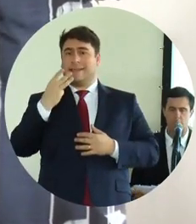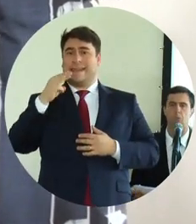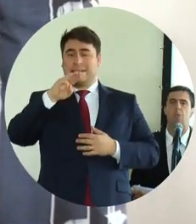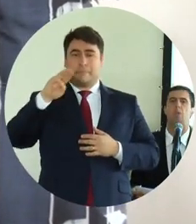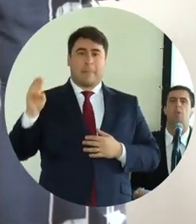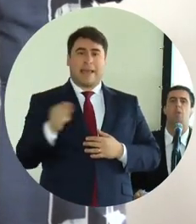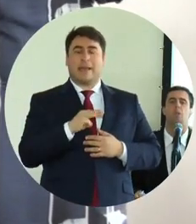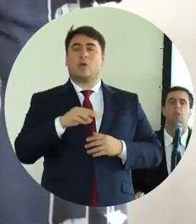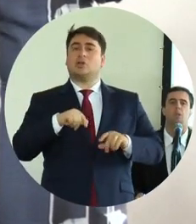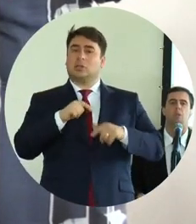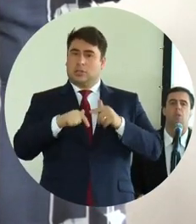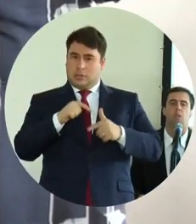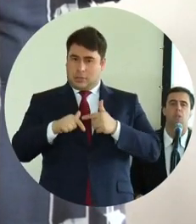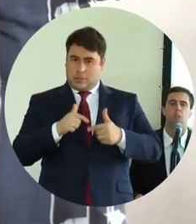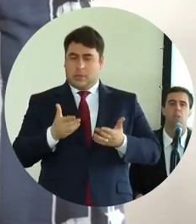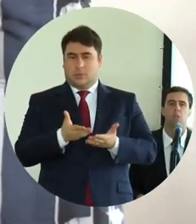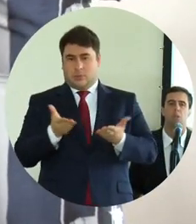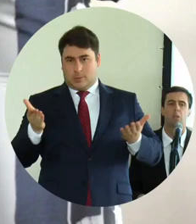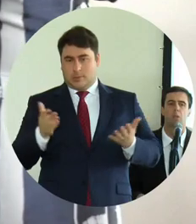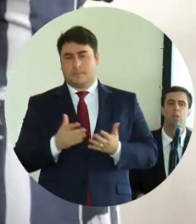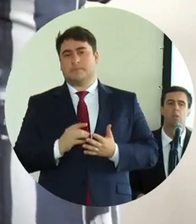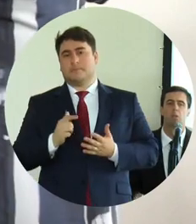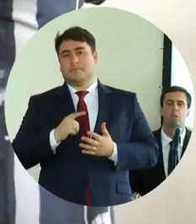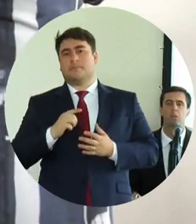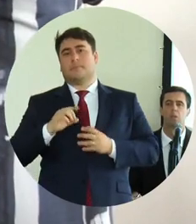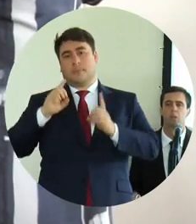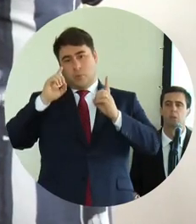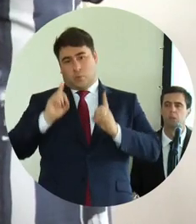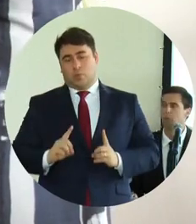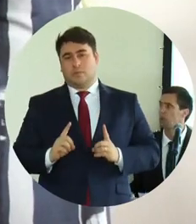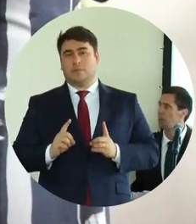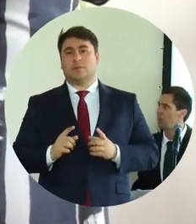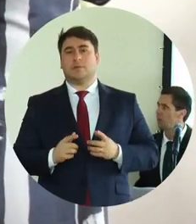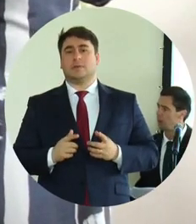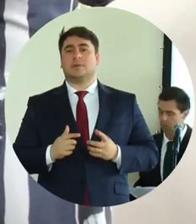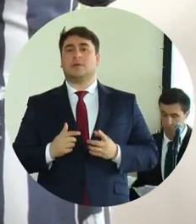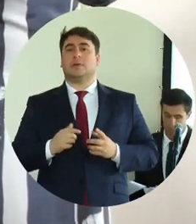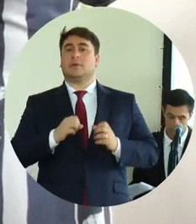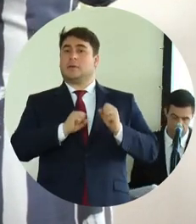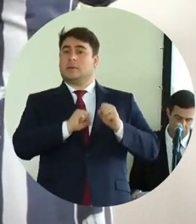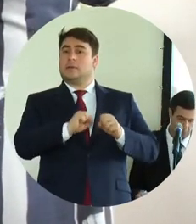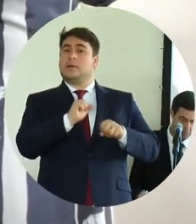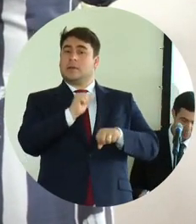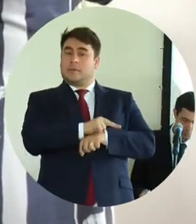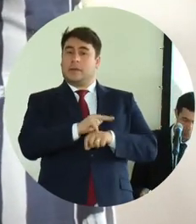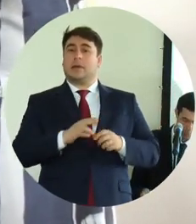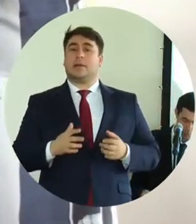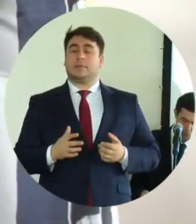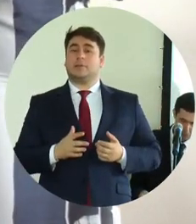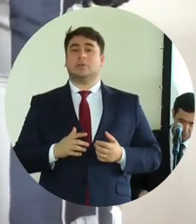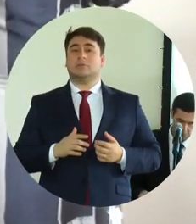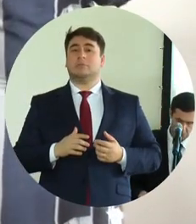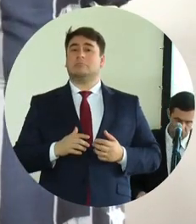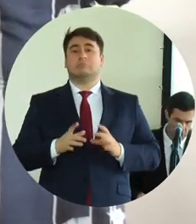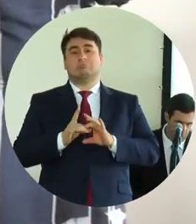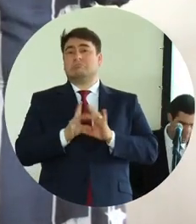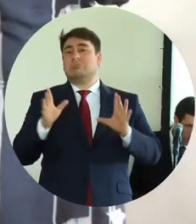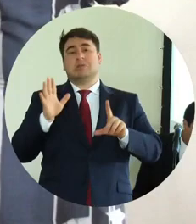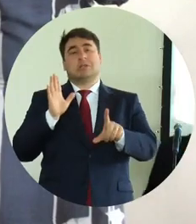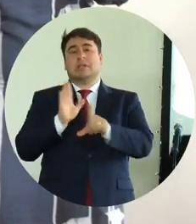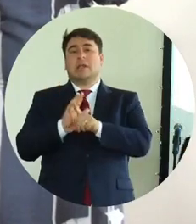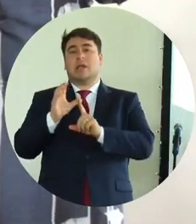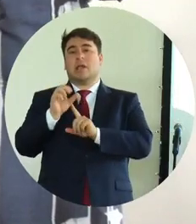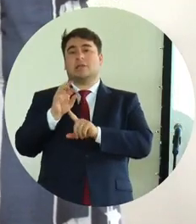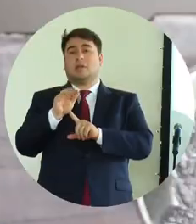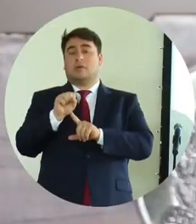milhões de trabalhadores com deficiência empregados independente da lei de